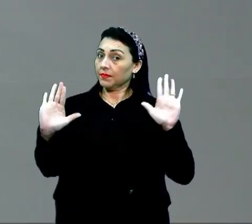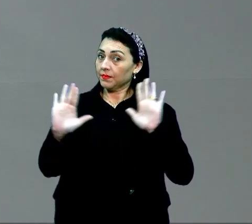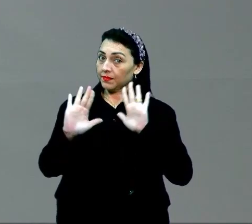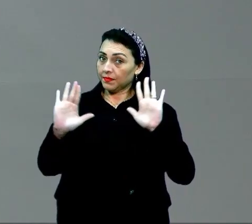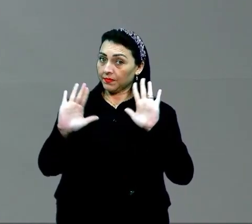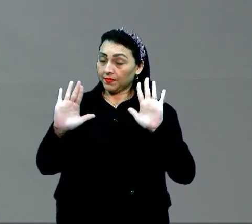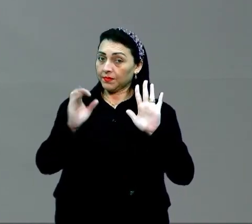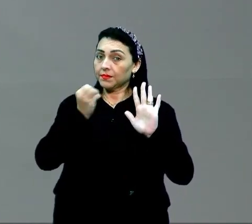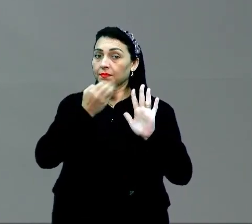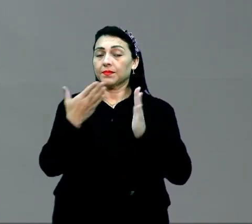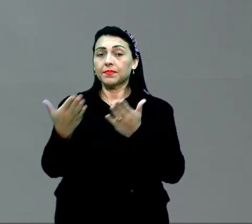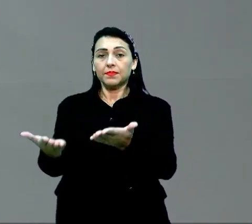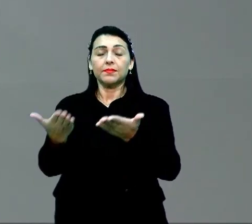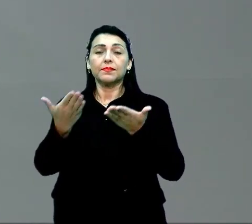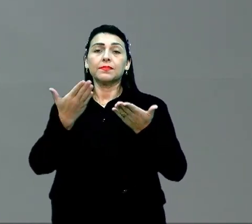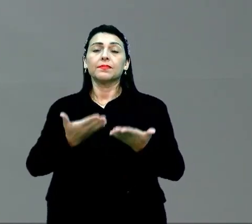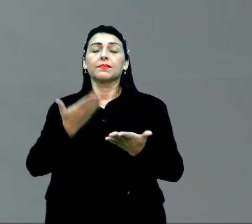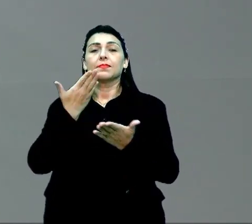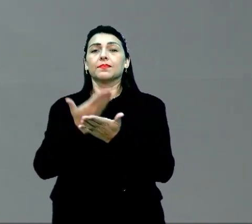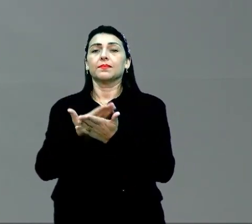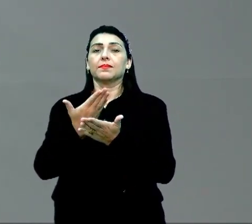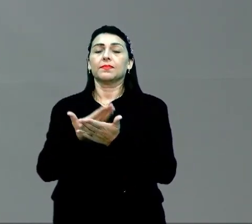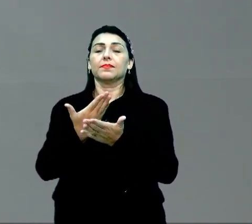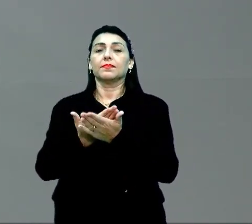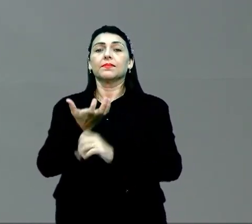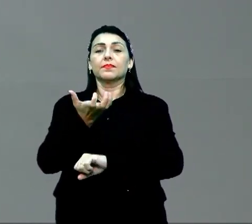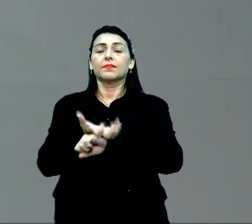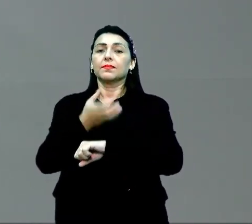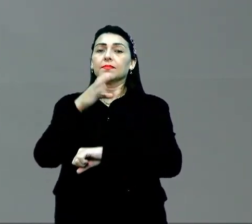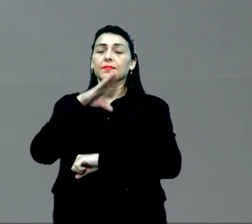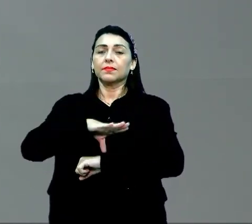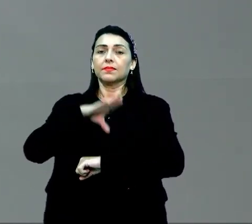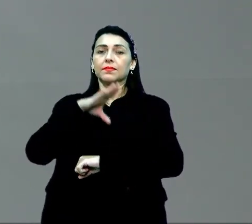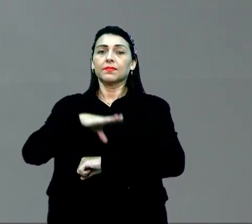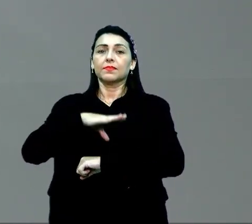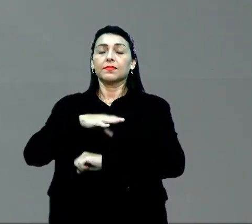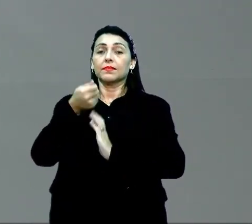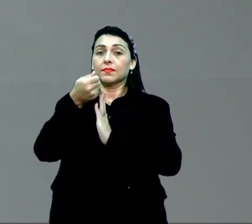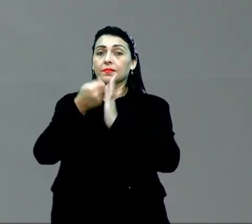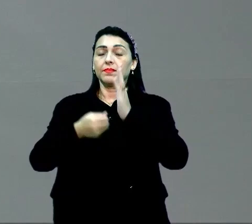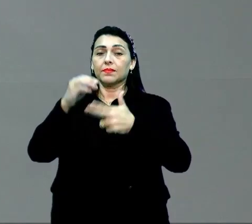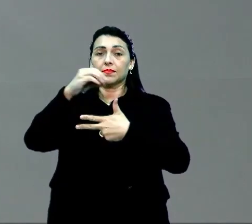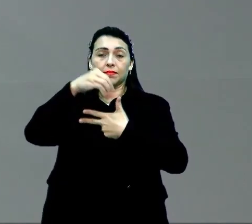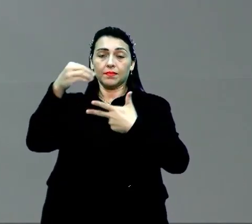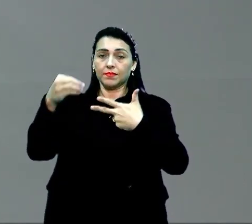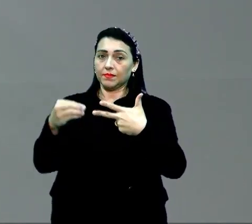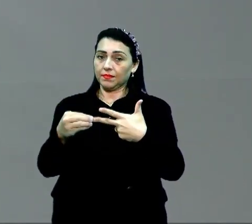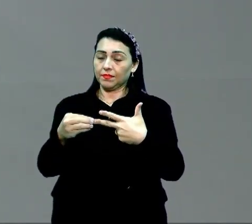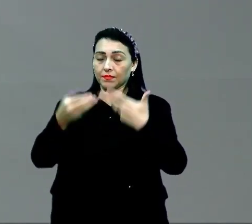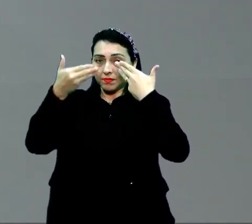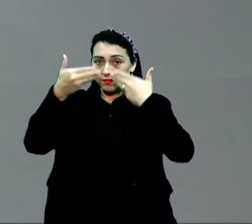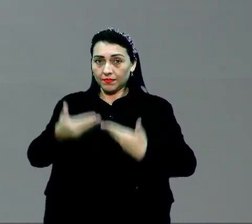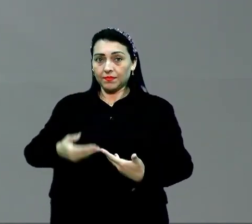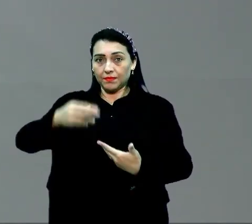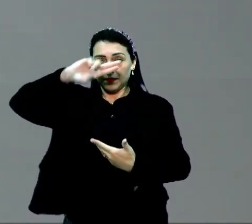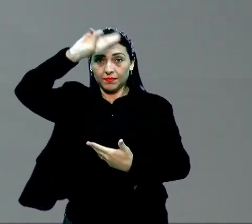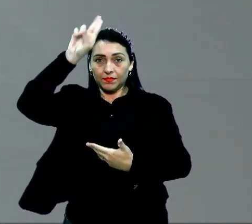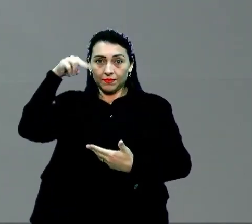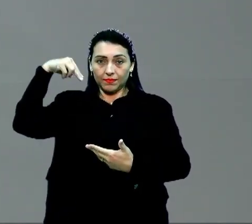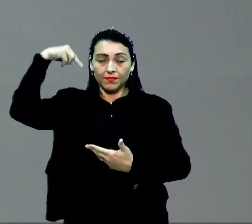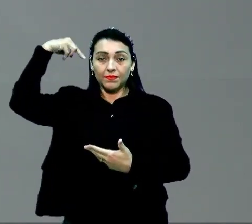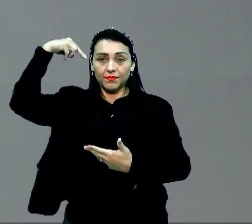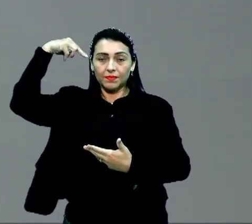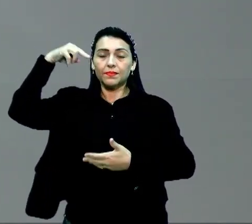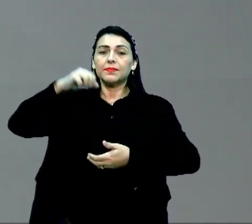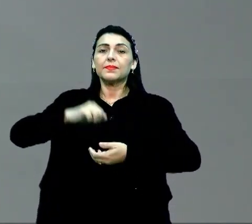Olá, sejam bem-vindos a mais uma aula de português, redação do Enem. E eu sou a professora